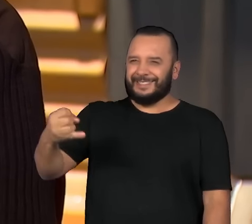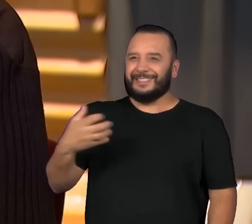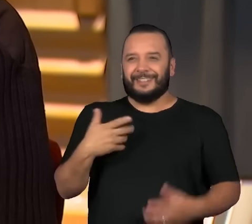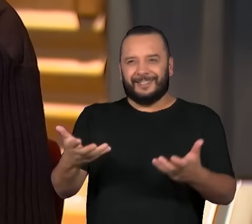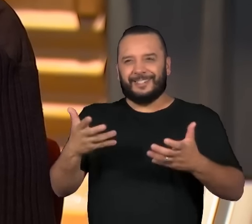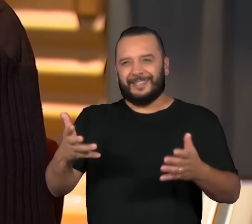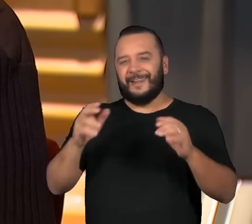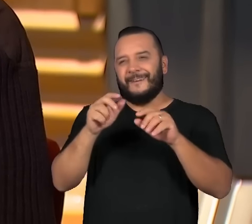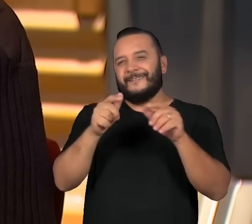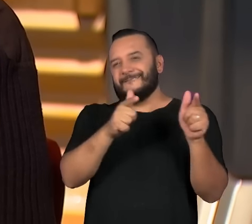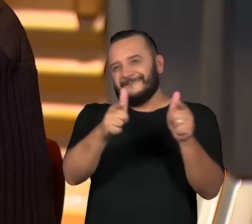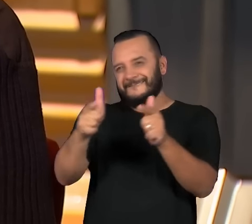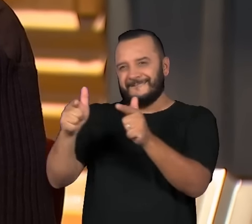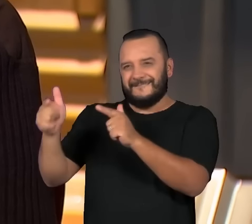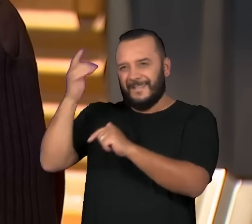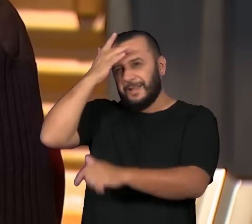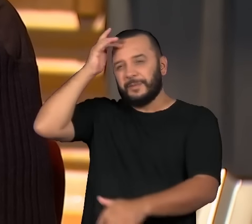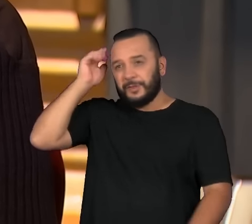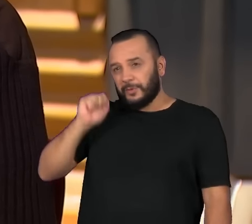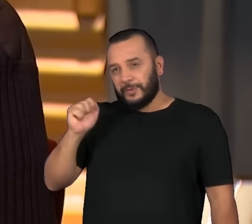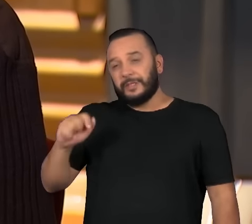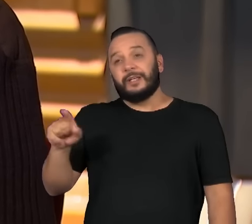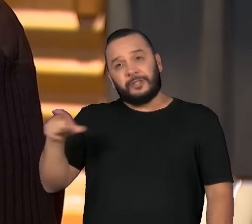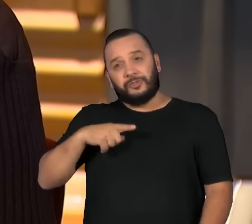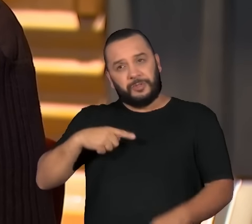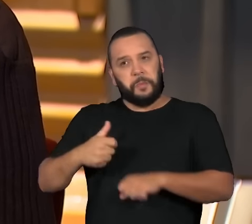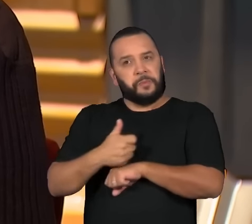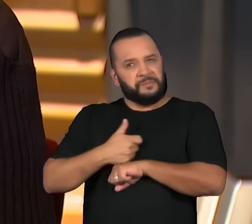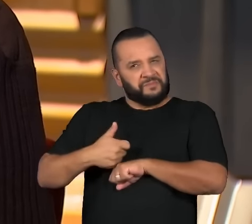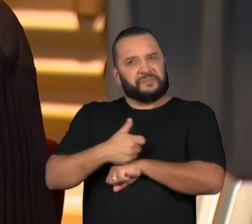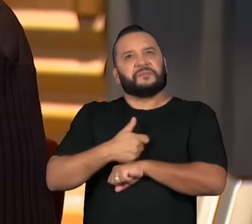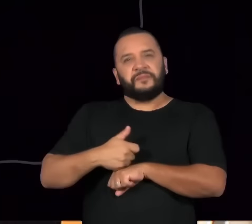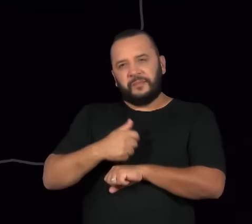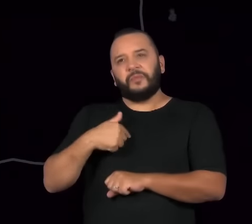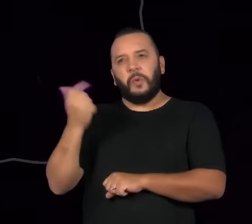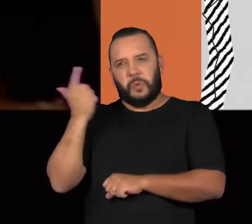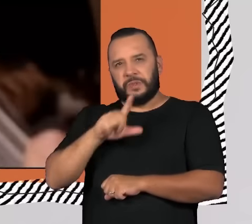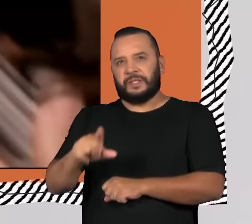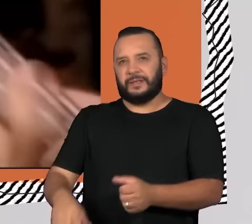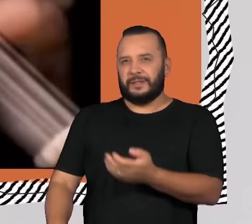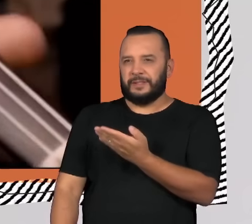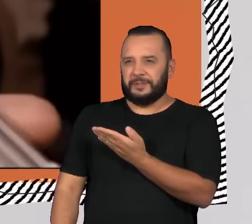instigar isso nas pessoas, né? E ele tinha esse talento absurdo, né? De tocar daquele jeito.